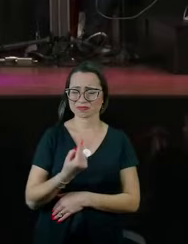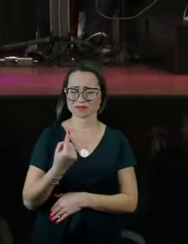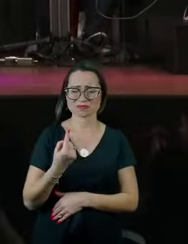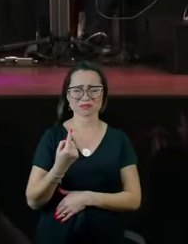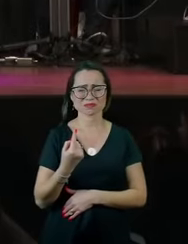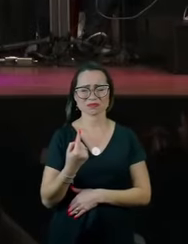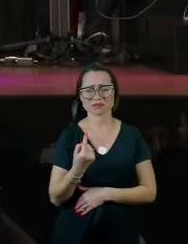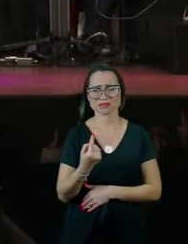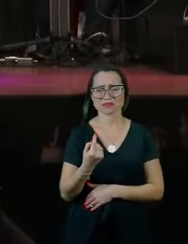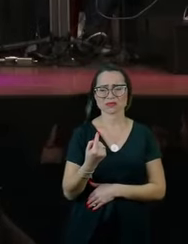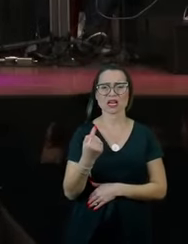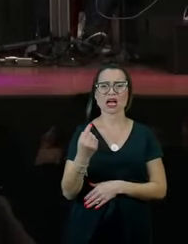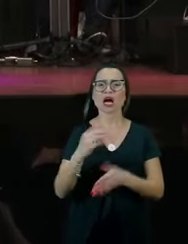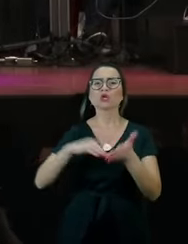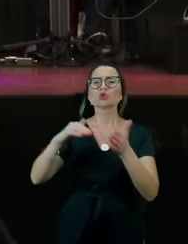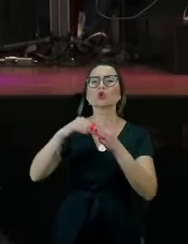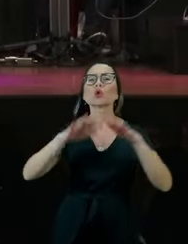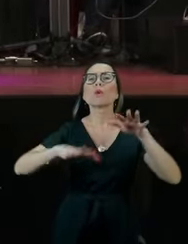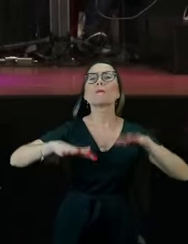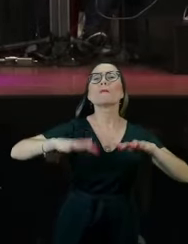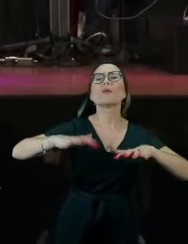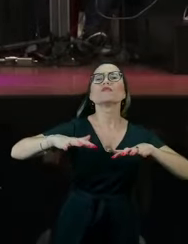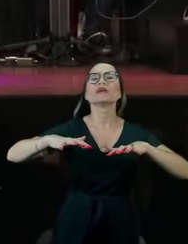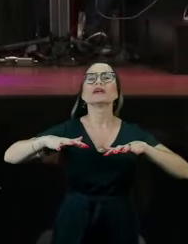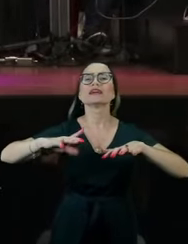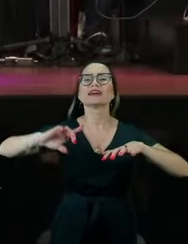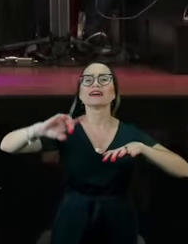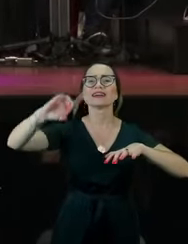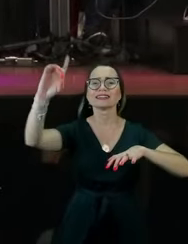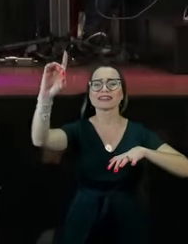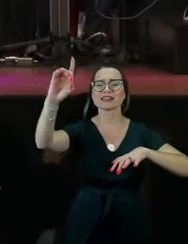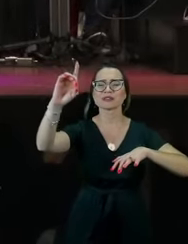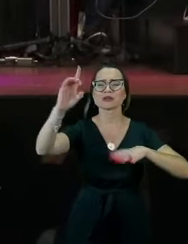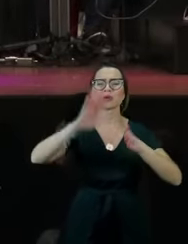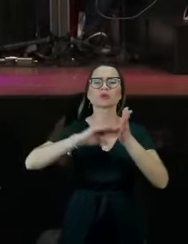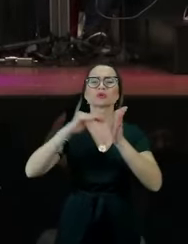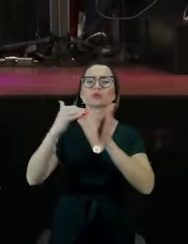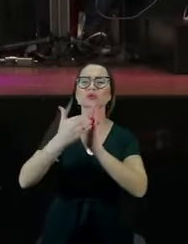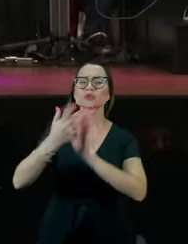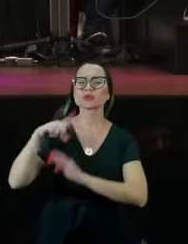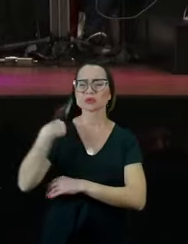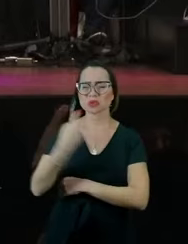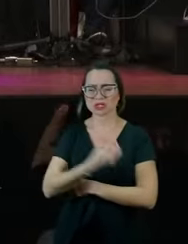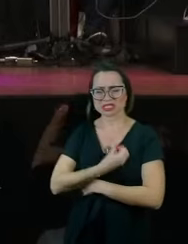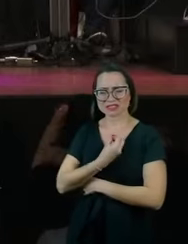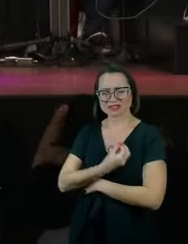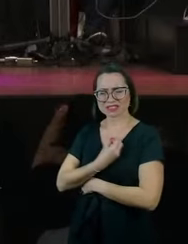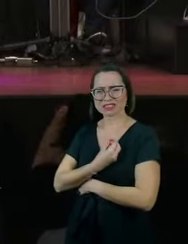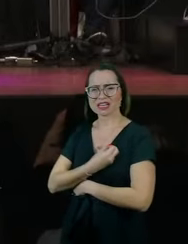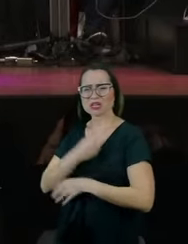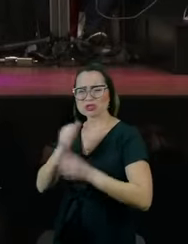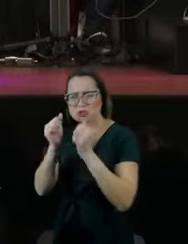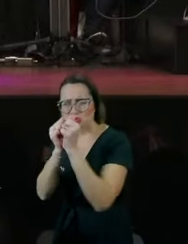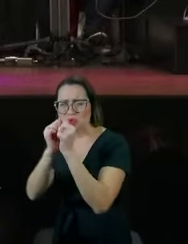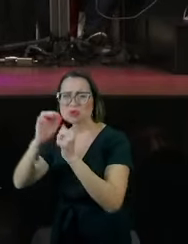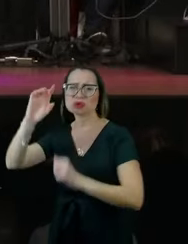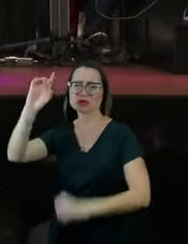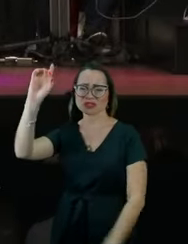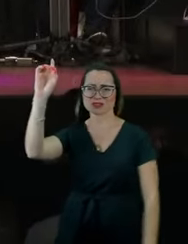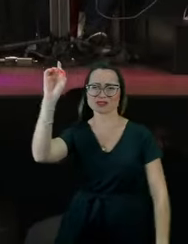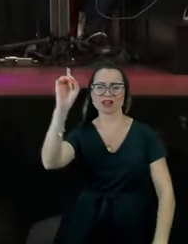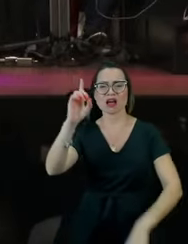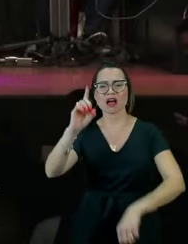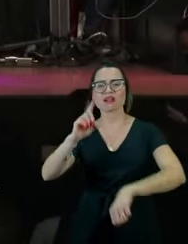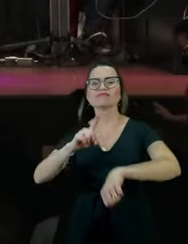todo movimento de Deus, tudo que nós vivemos em Deus, tudo passa por estações